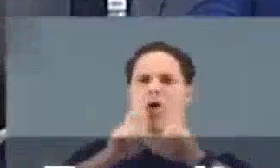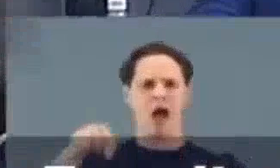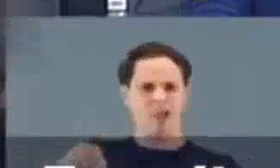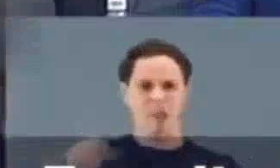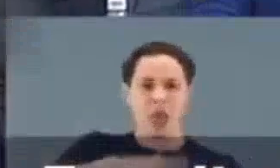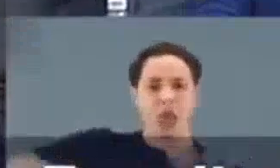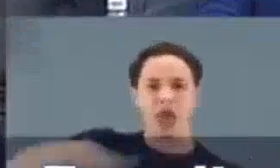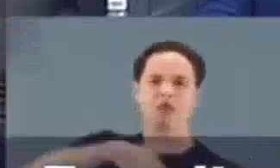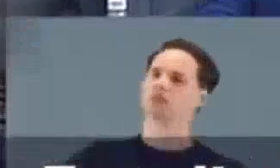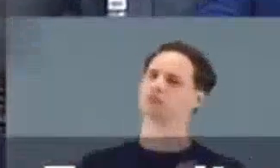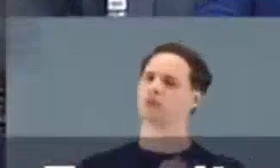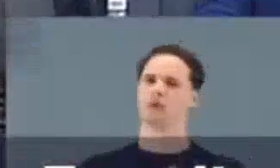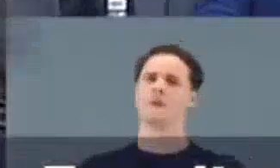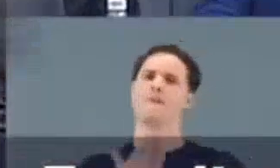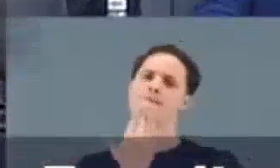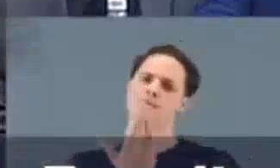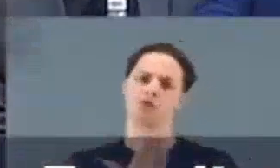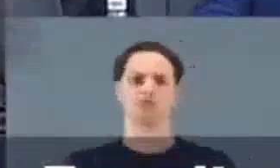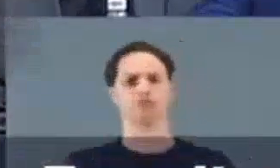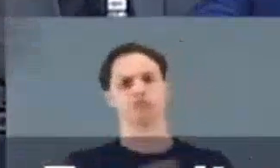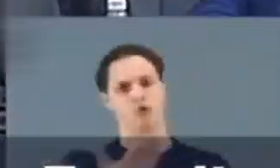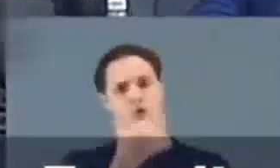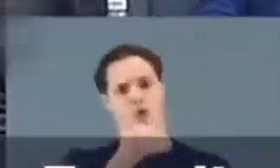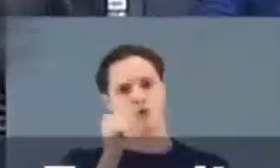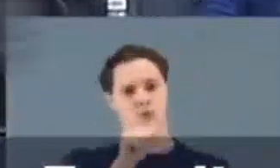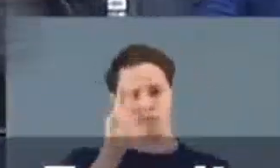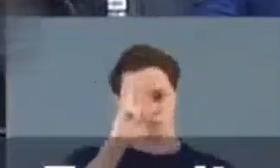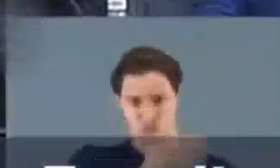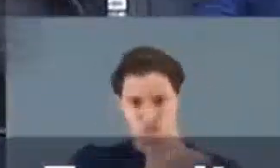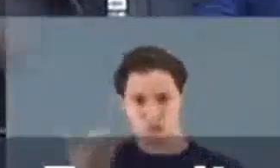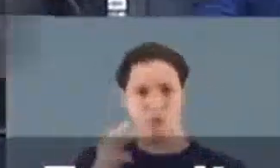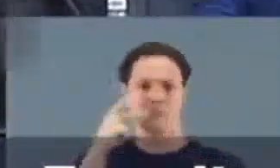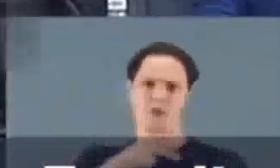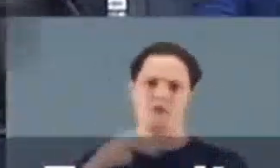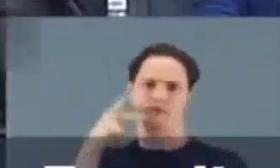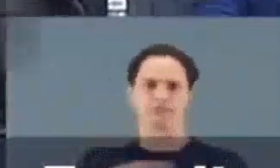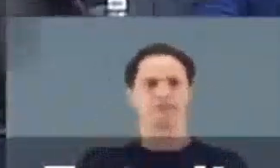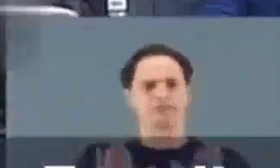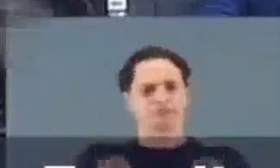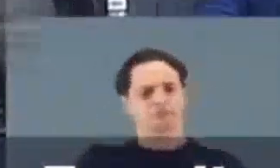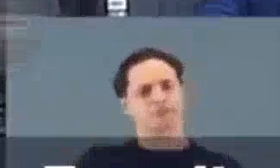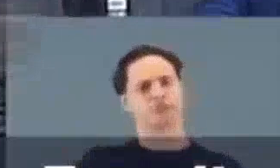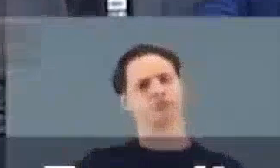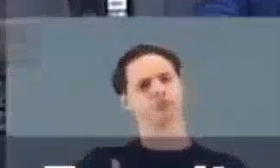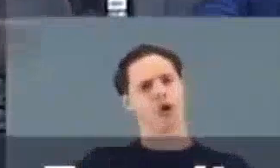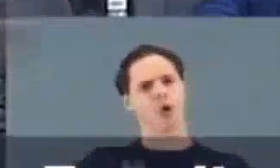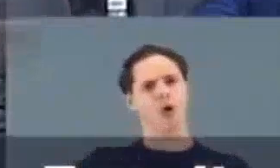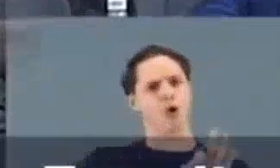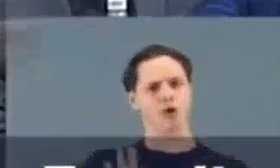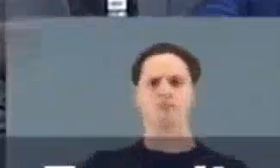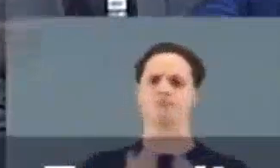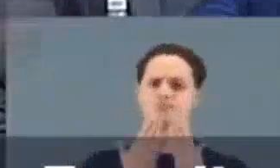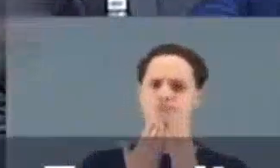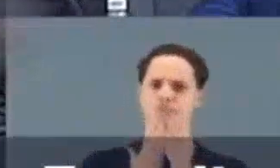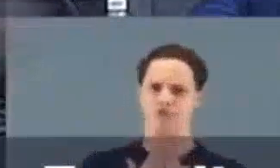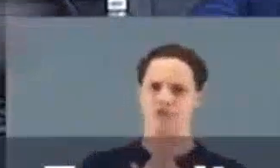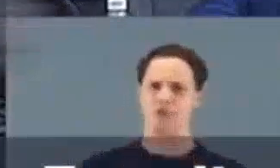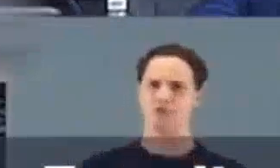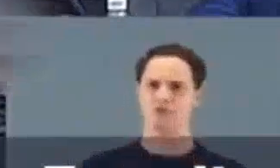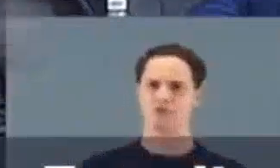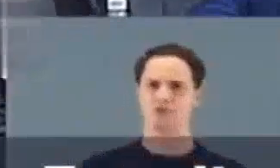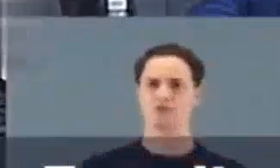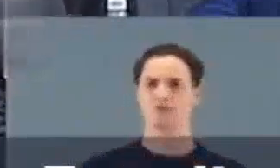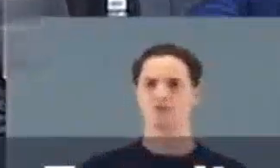um apelo aos senhores e senhoras parlamentares para que mantenhamos a ordem. Por favor. Mas ele